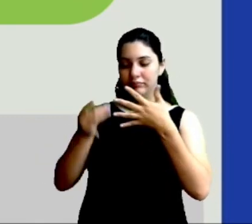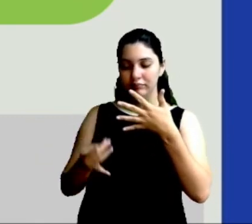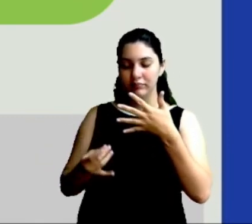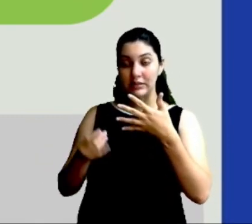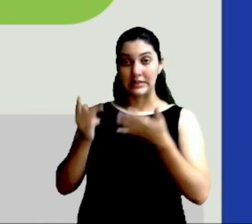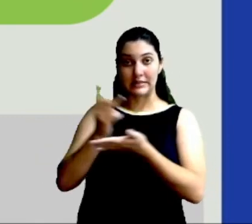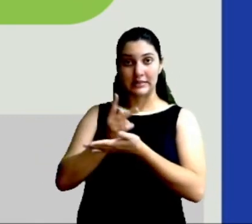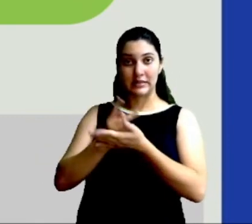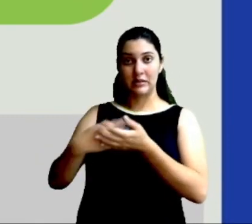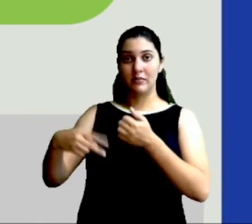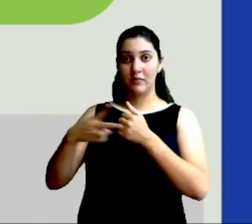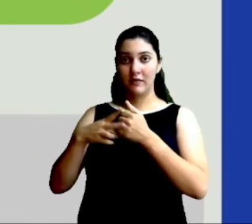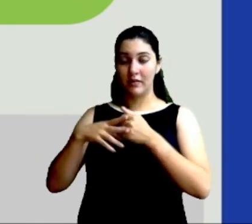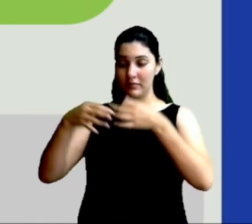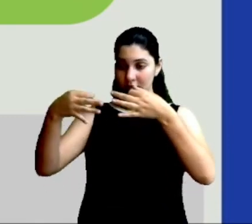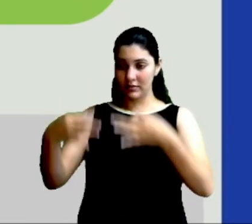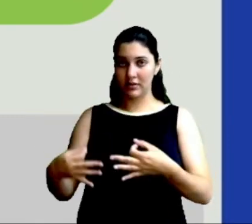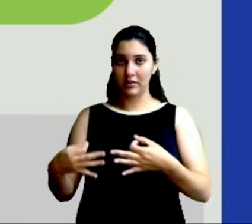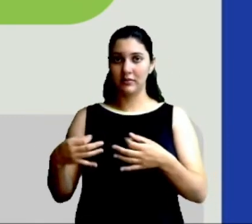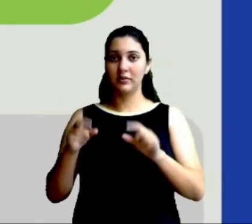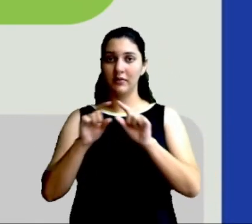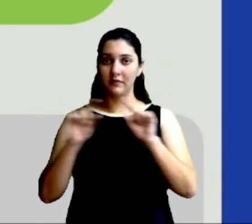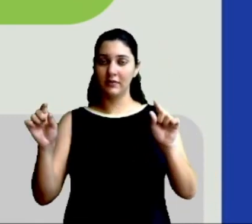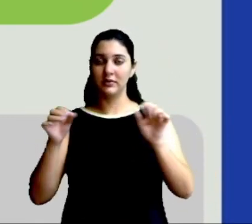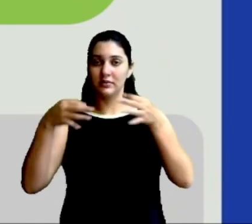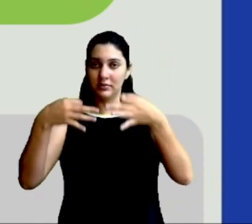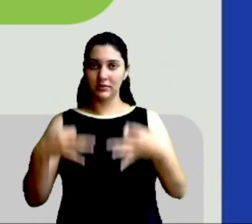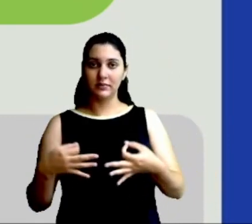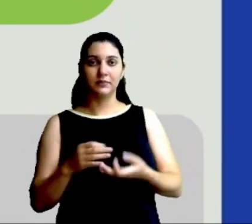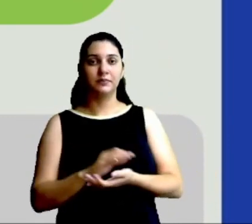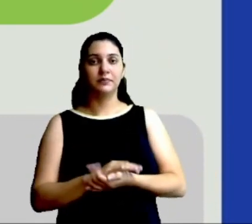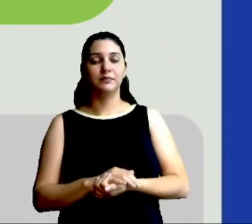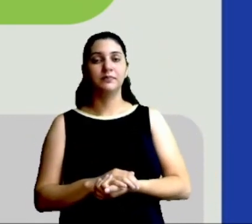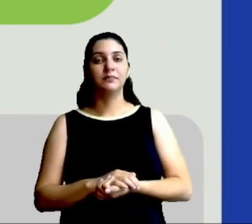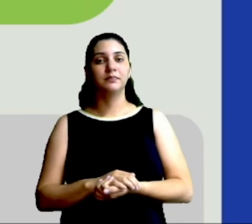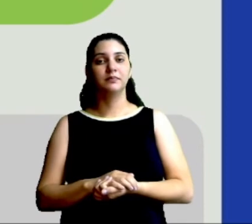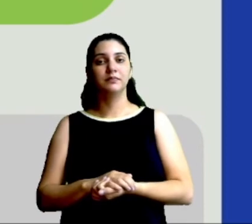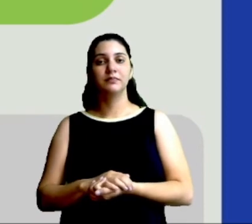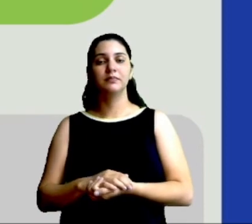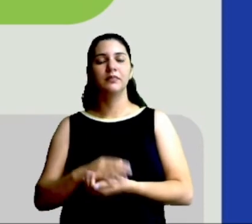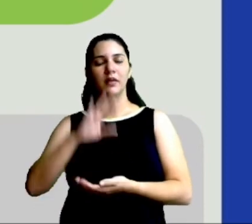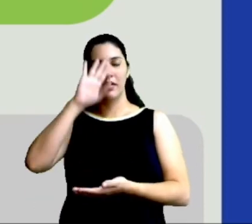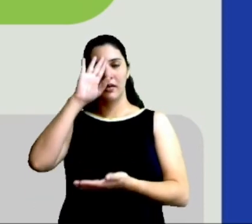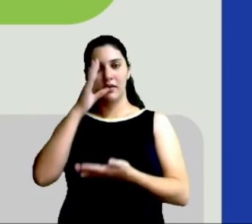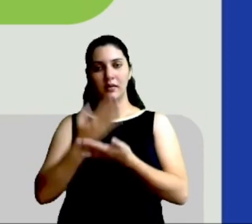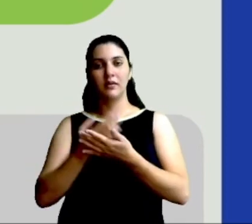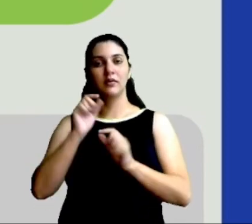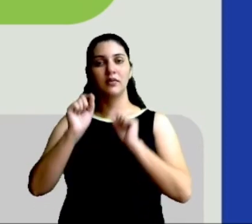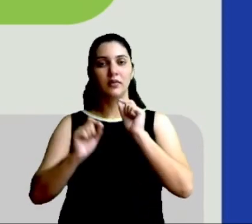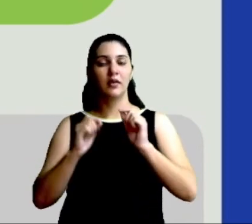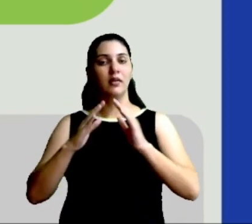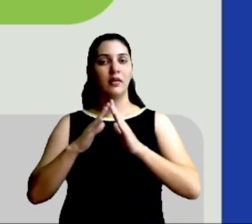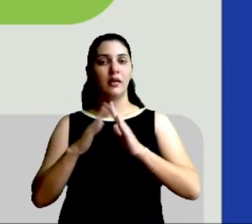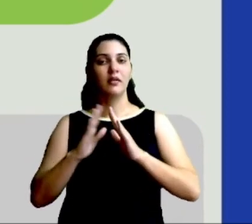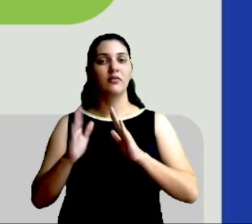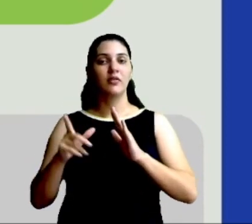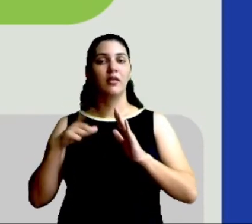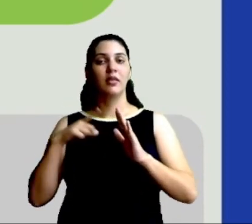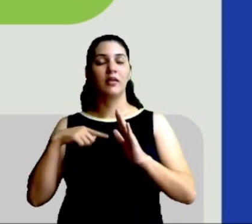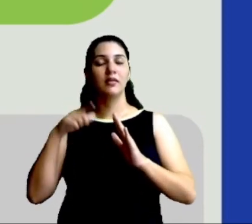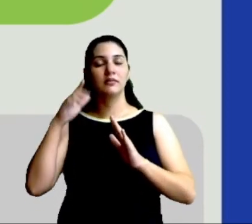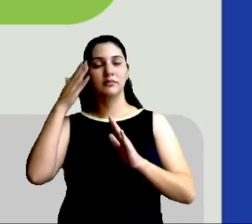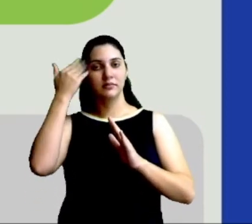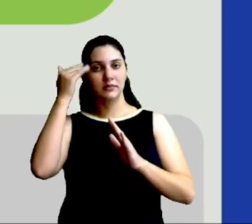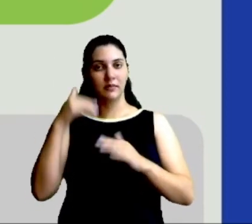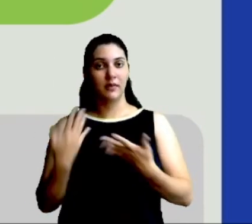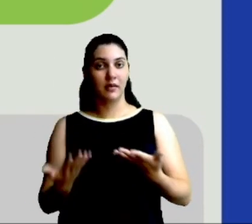verbos para ver se é isso mesmo, para ver se é a frase correta. Certo? Eu acredito que vocês aí de casa já até conseguiram